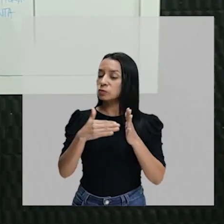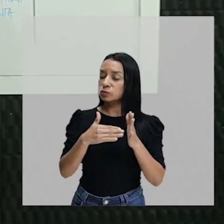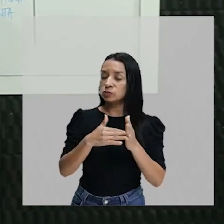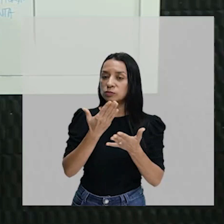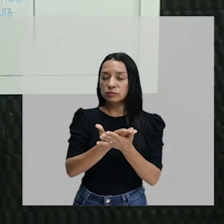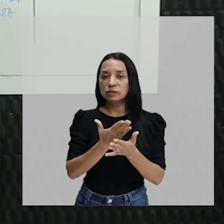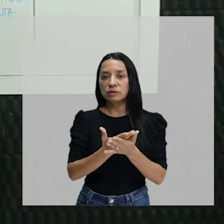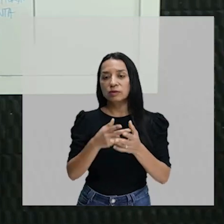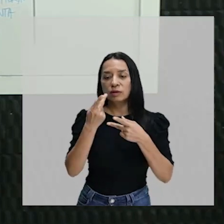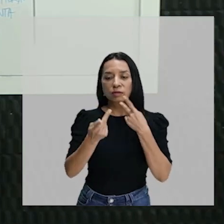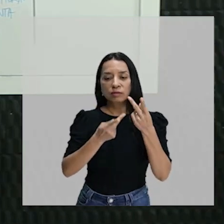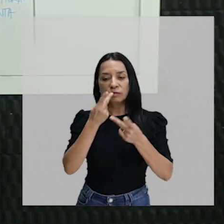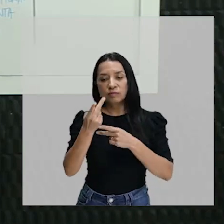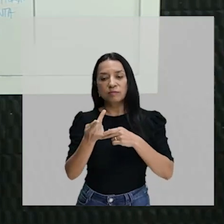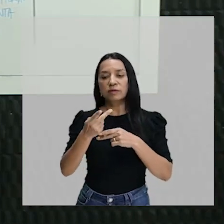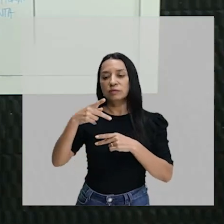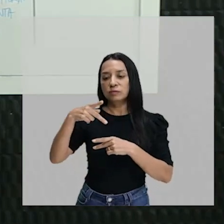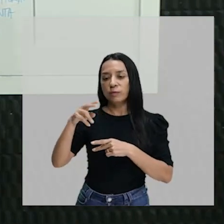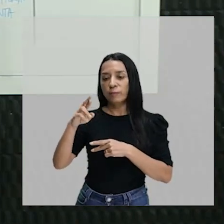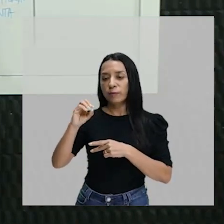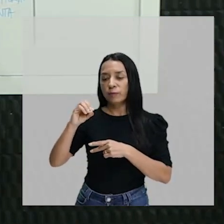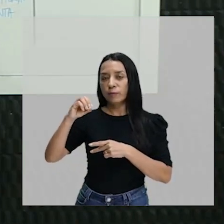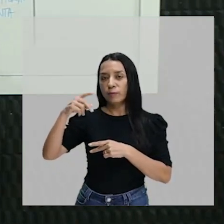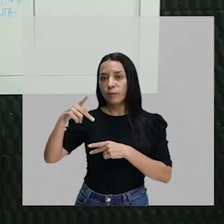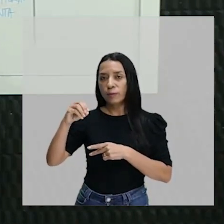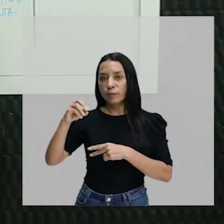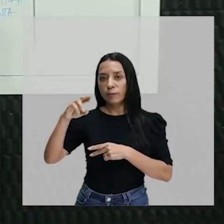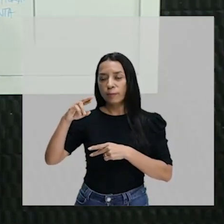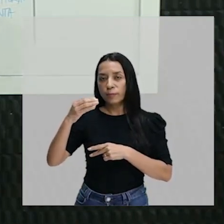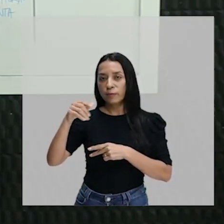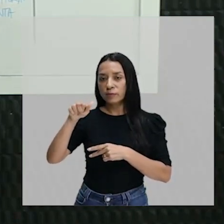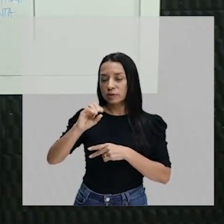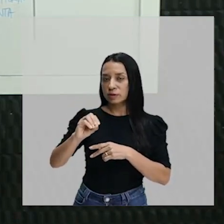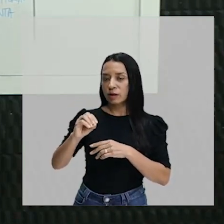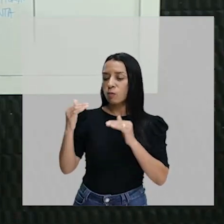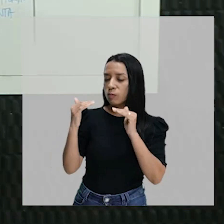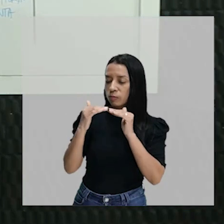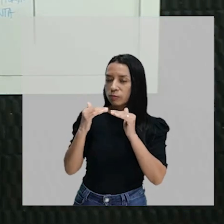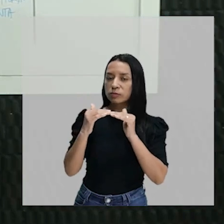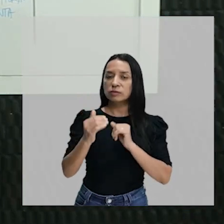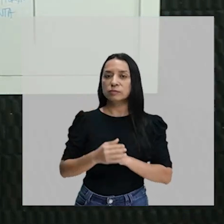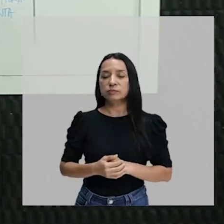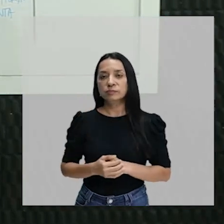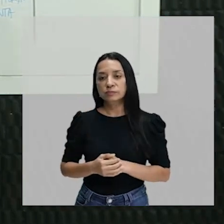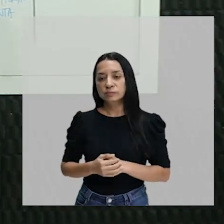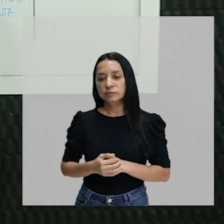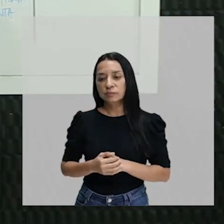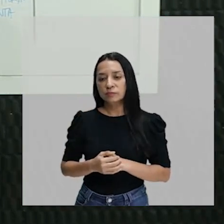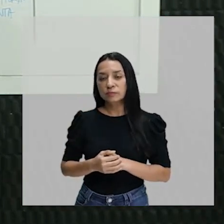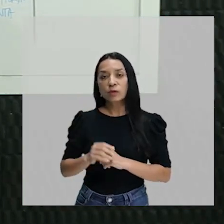a gente tá falando de proporção né Nós já falamos de razão né falamos de proporção